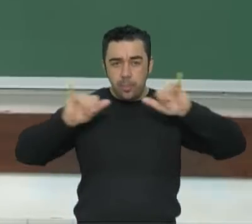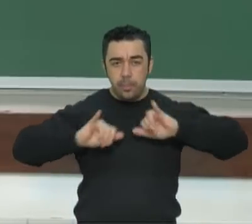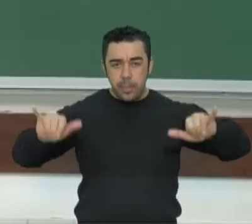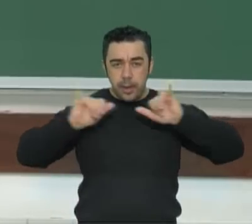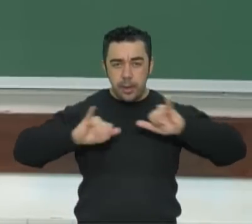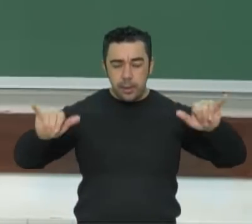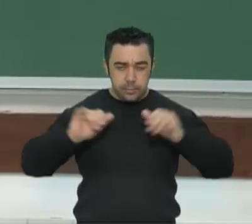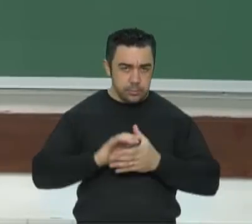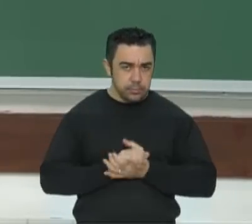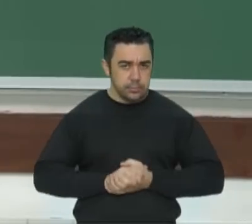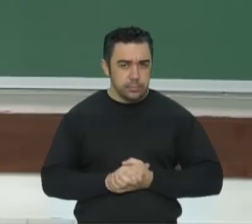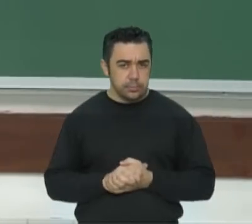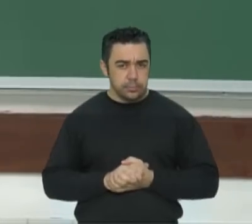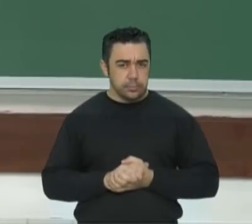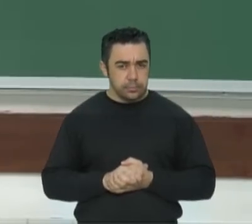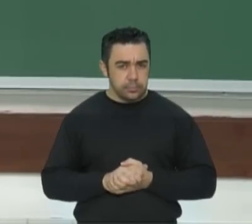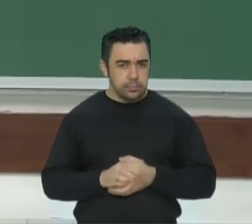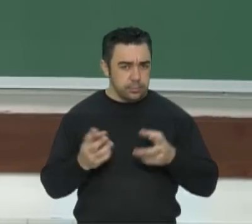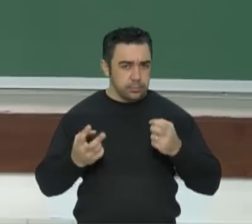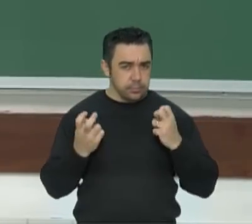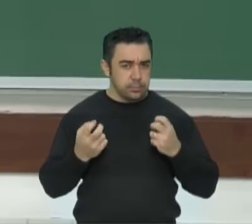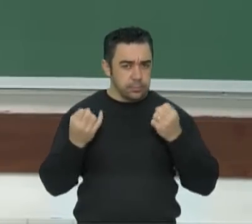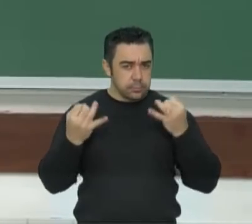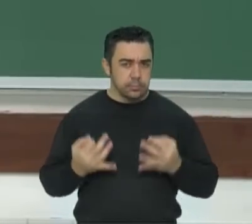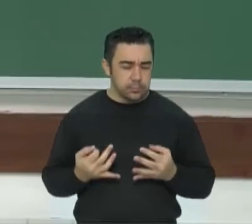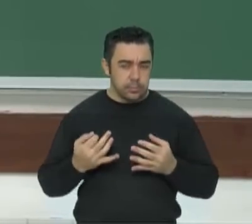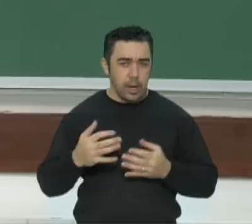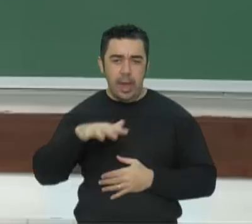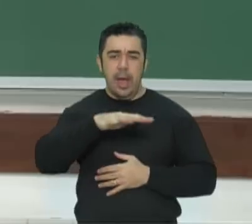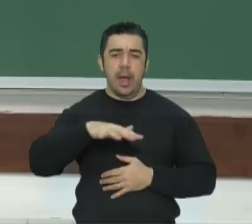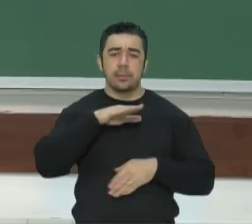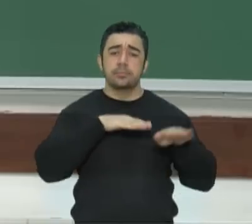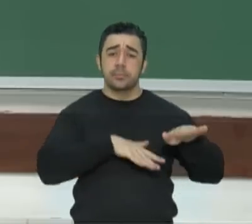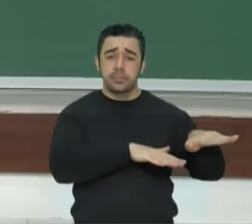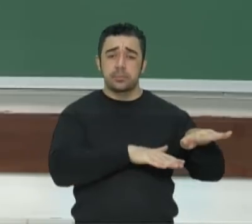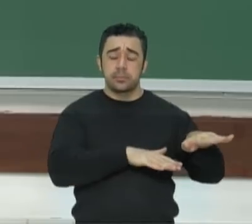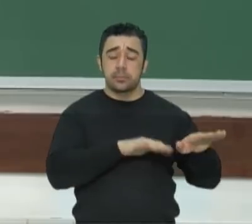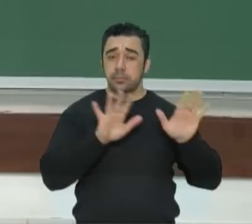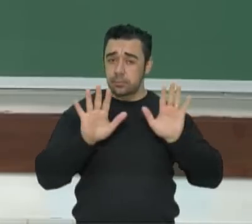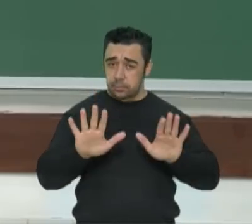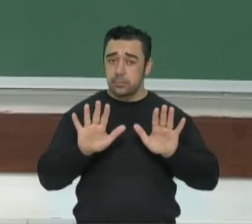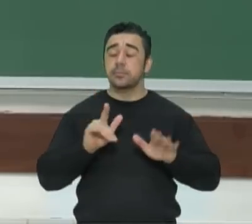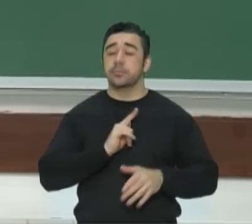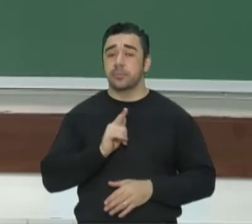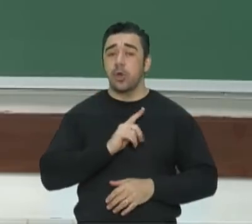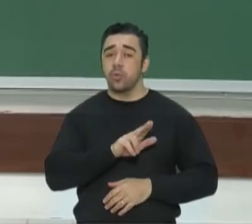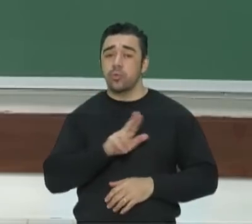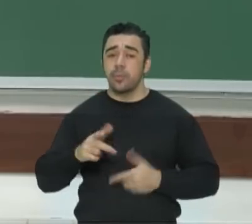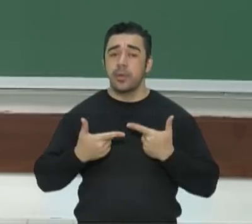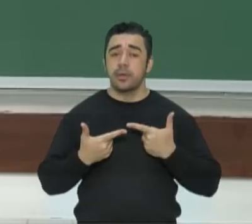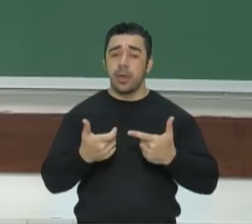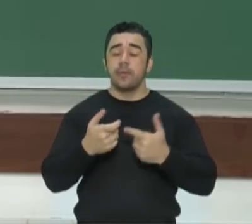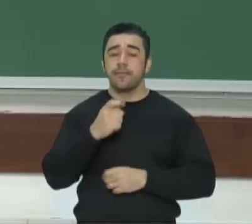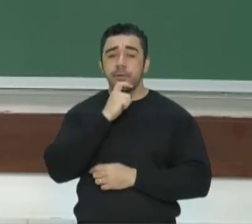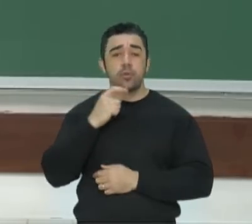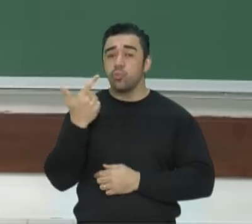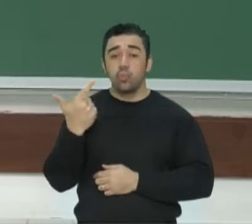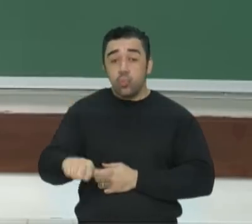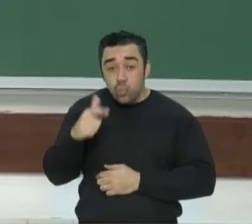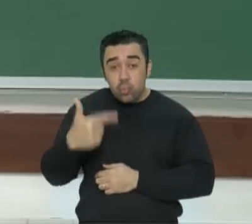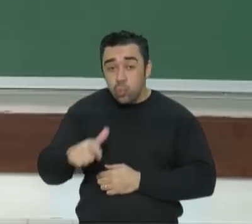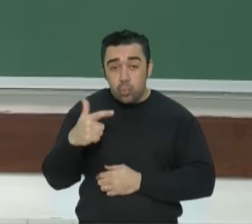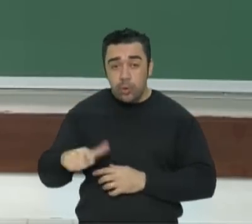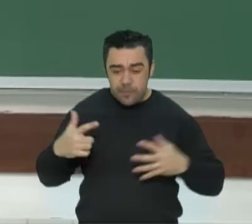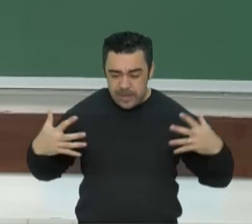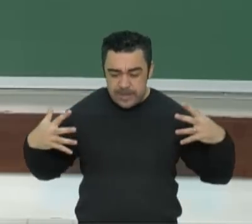propagandística. Reparou que nós não falamos bem da área militar. Sim, e aí vem muito nome Guerra Fria. Não houve um enfrentamento